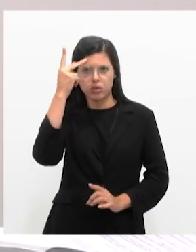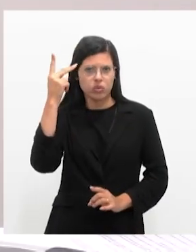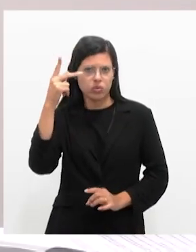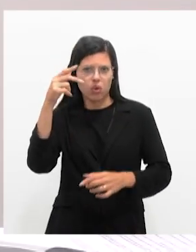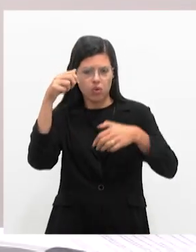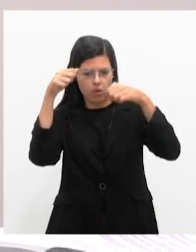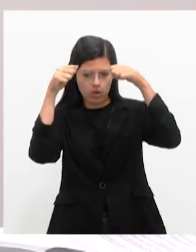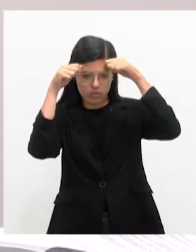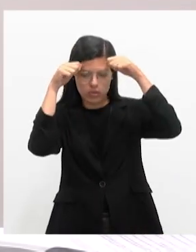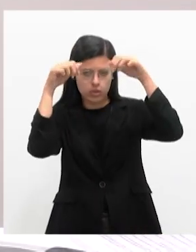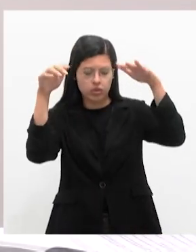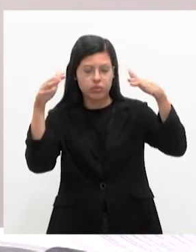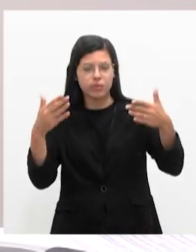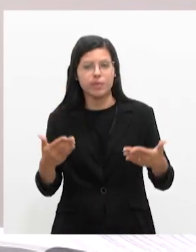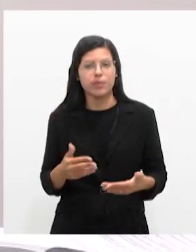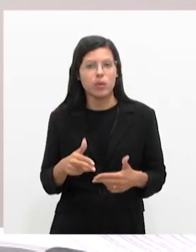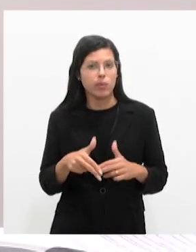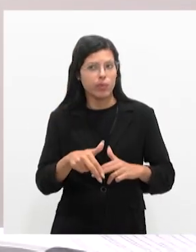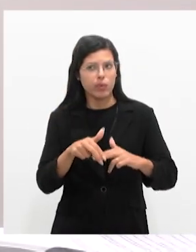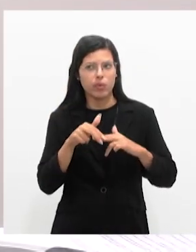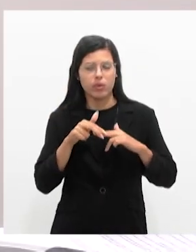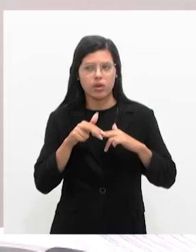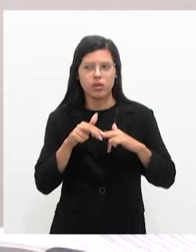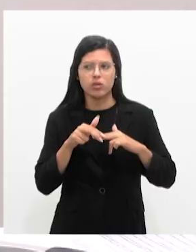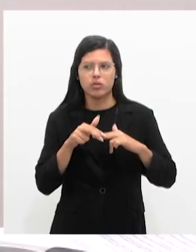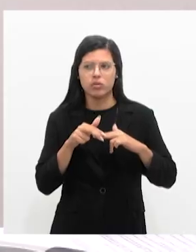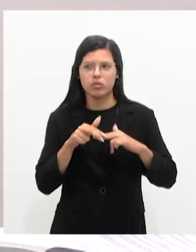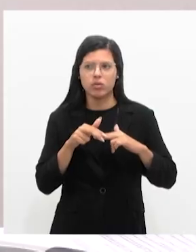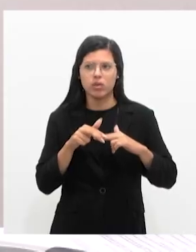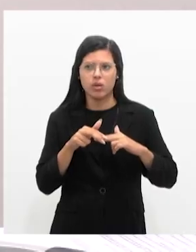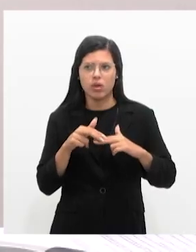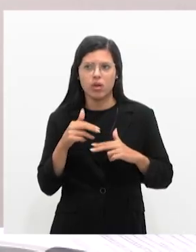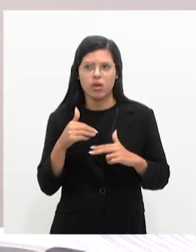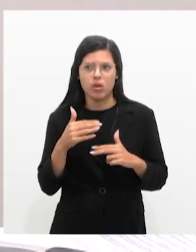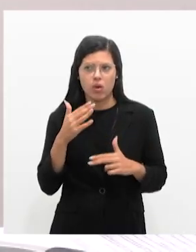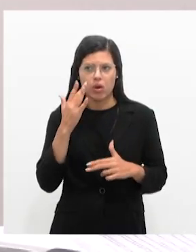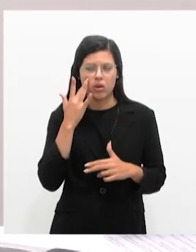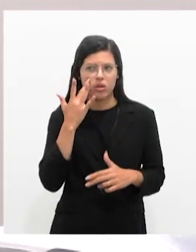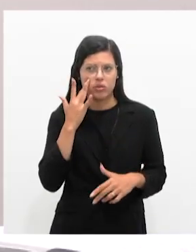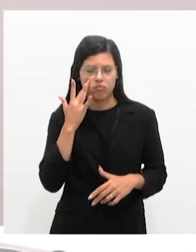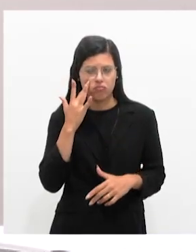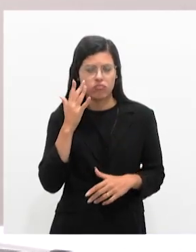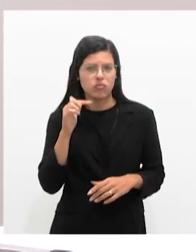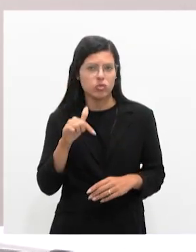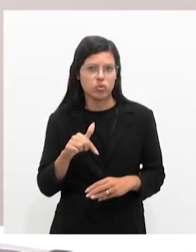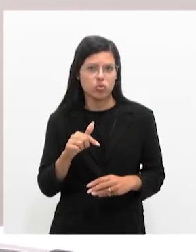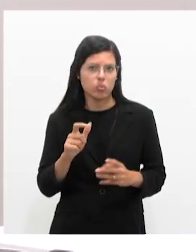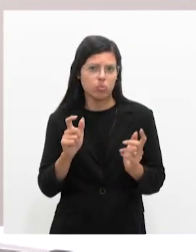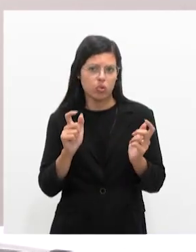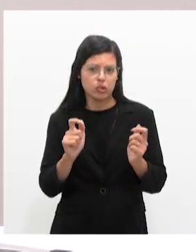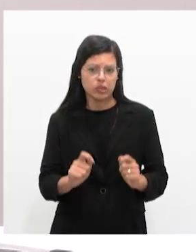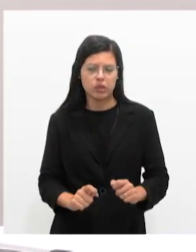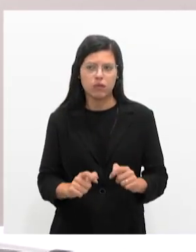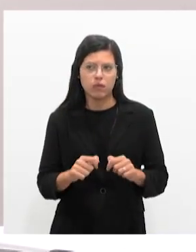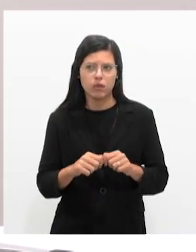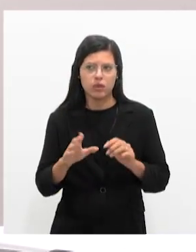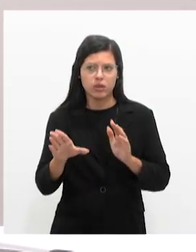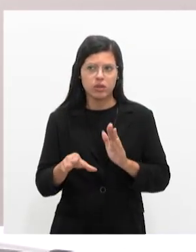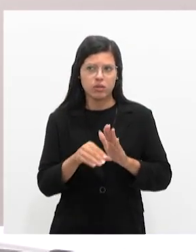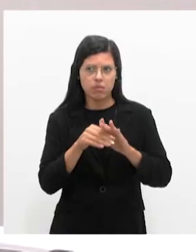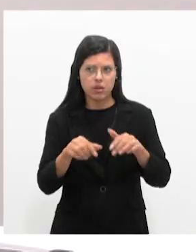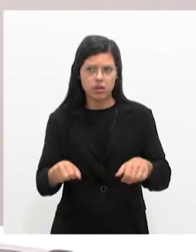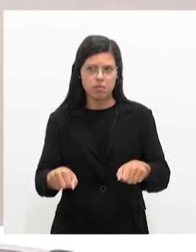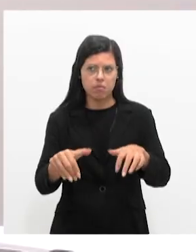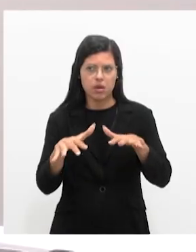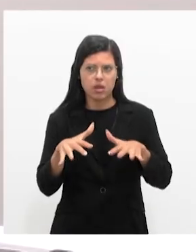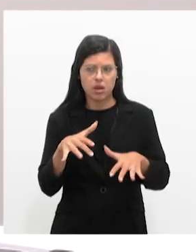transtorno de espectro autista. Então, nesse sentido, eu ainda acho viável fazer as emendas em plenário, por